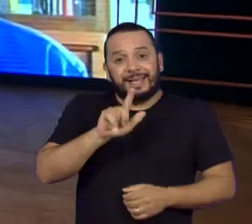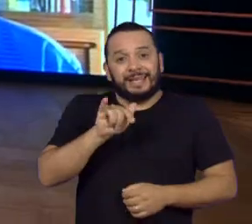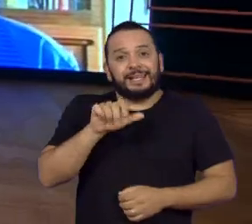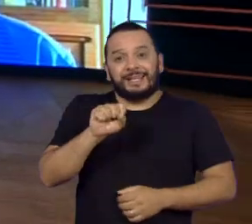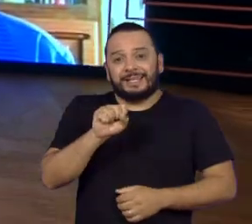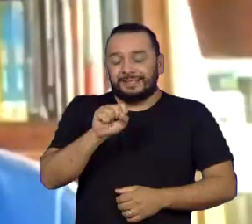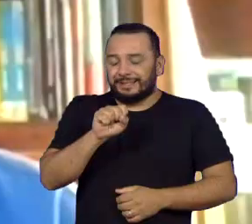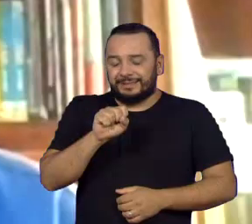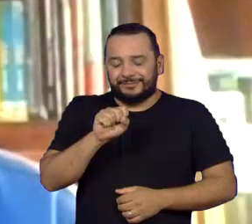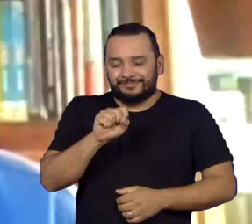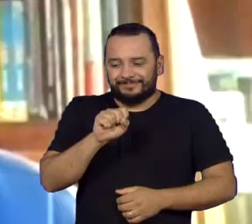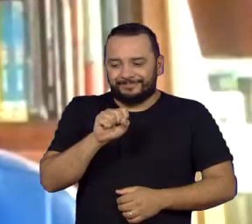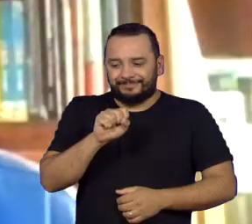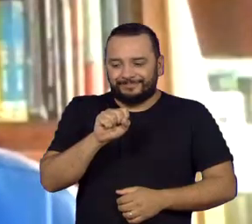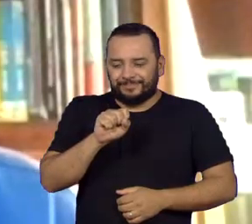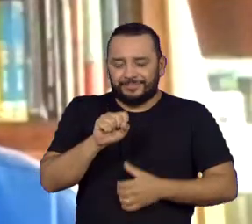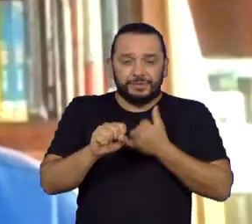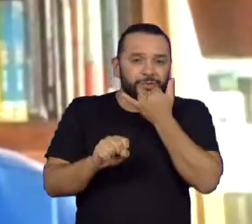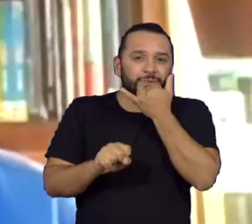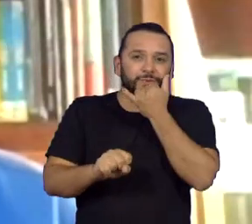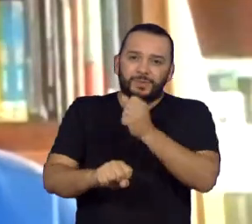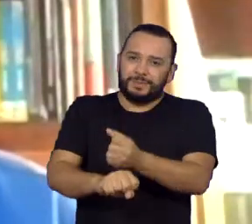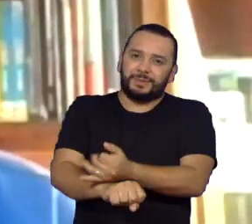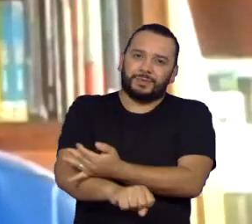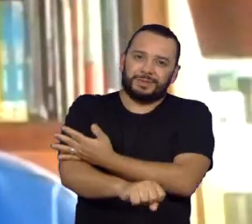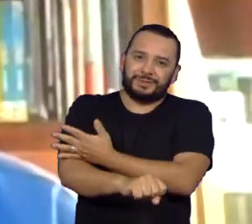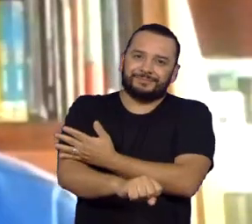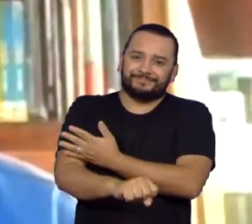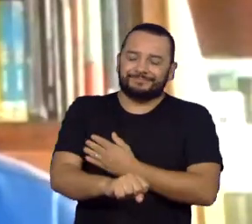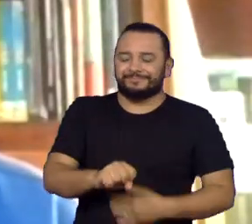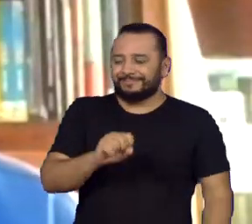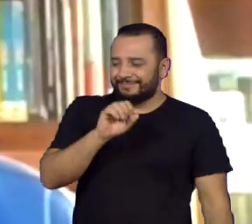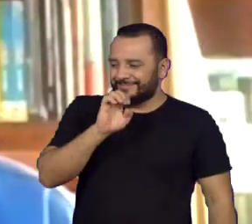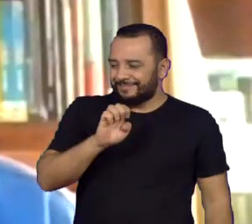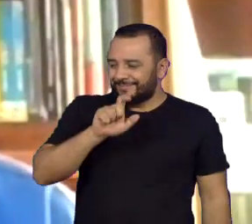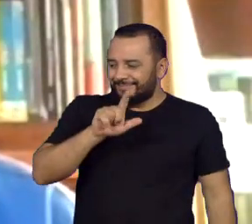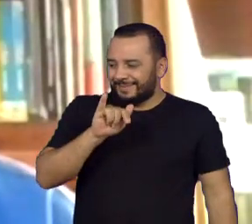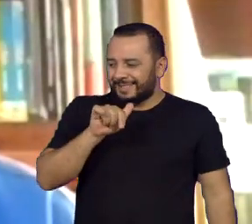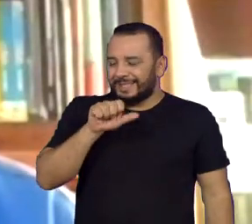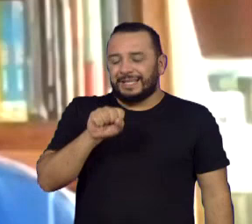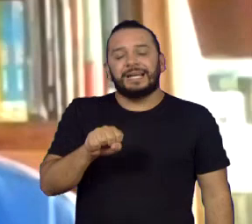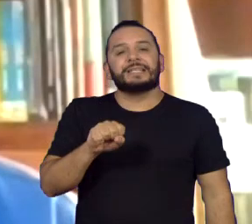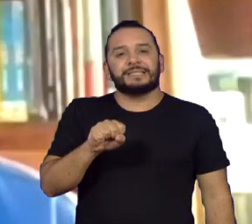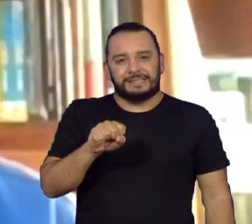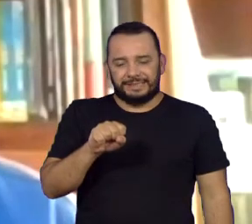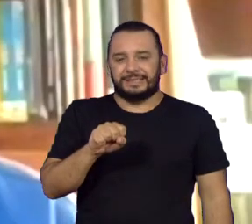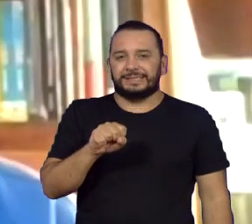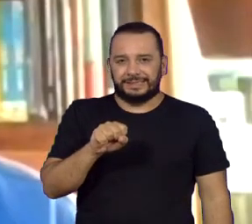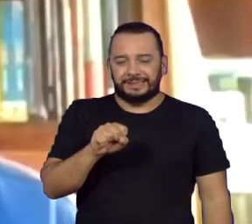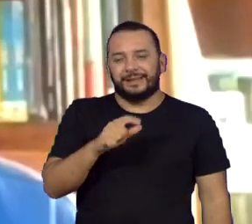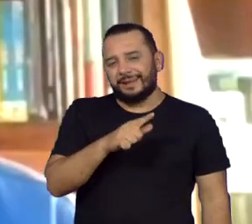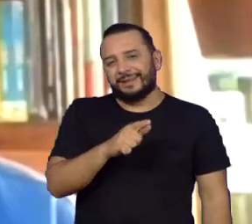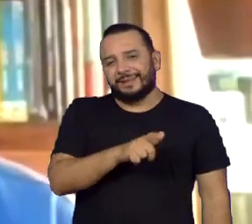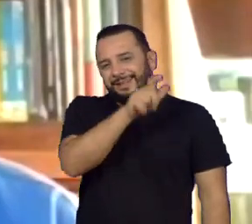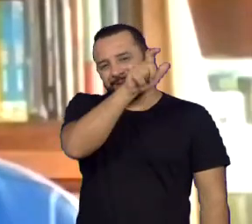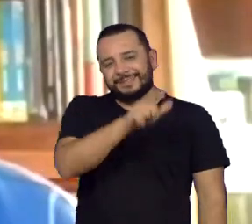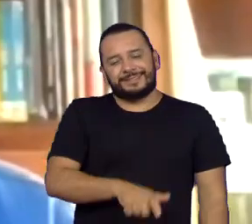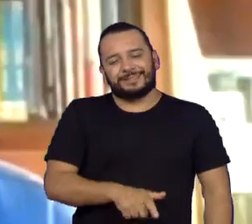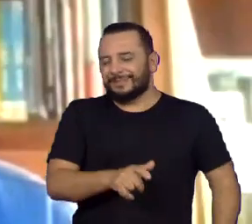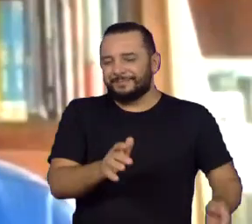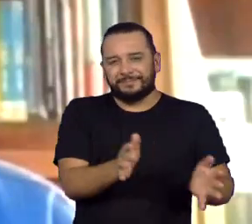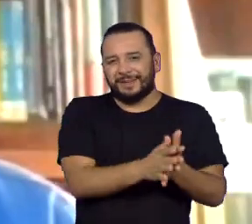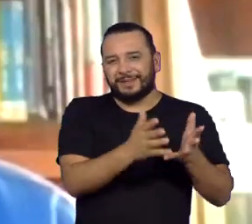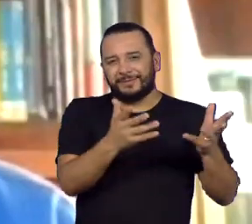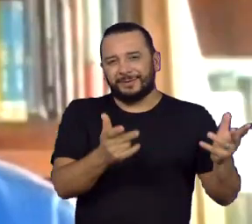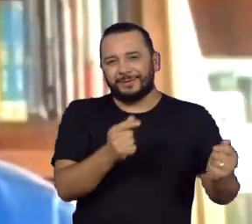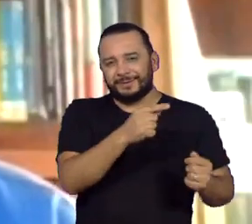desculpem a emoção. O Elias é um ser humano extraordinário,